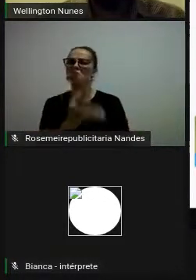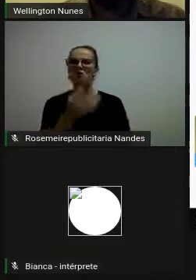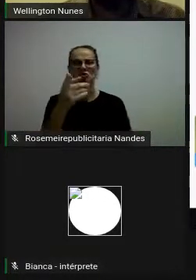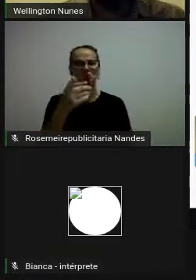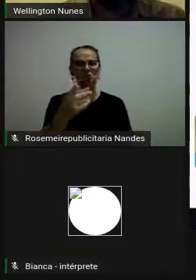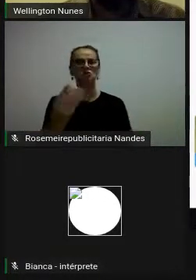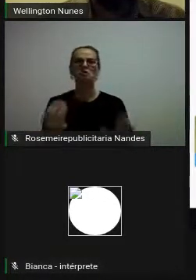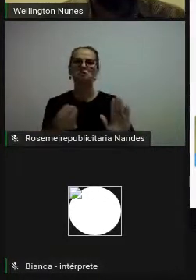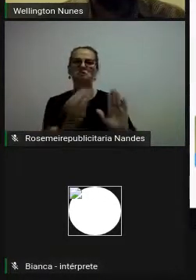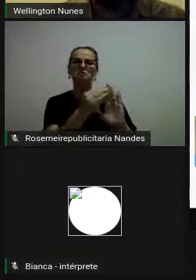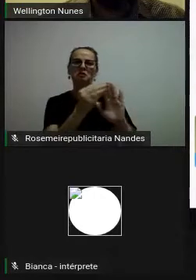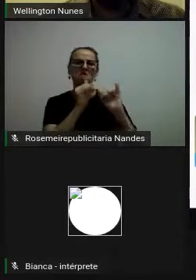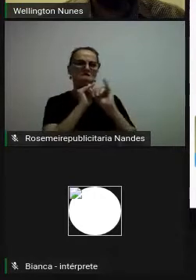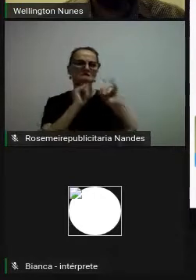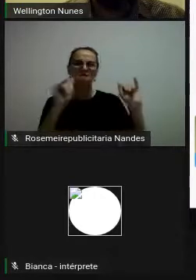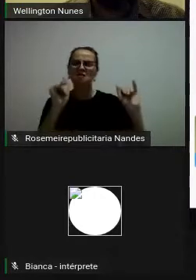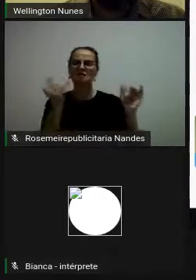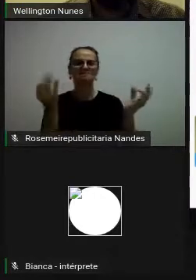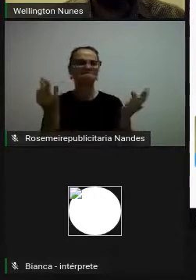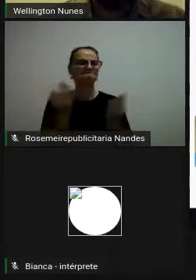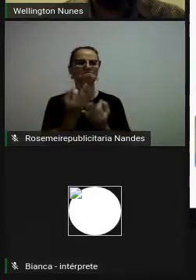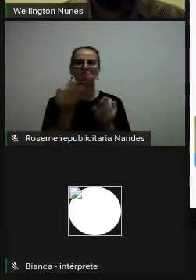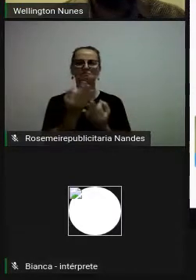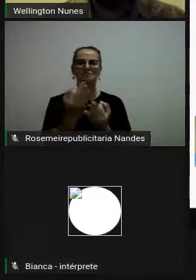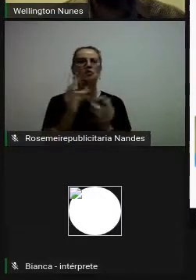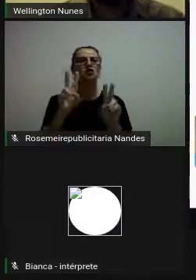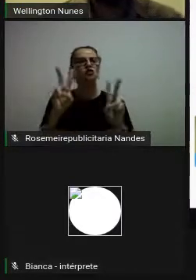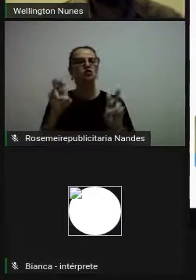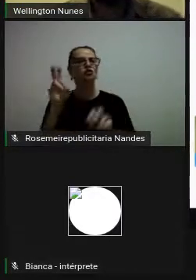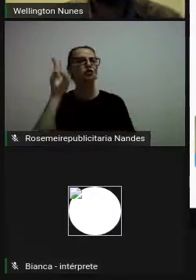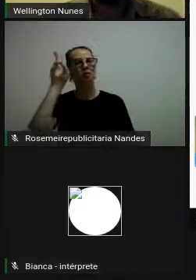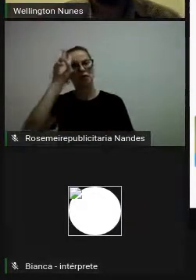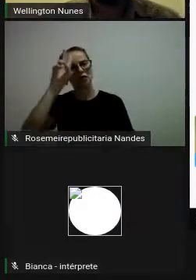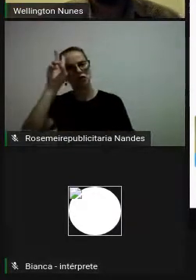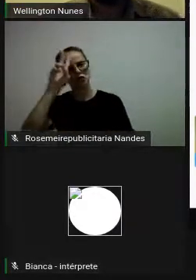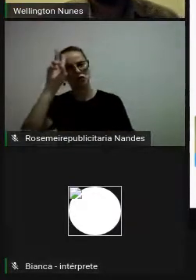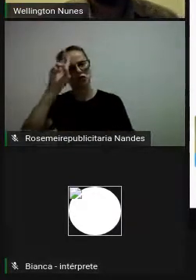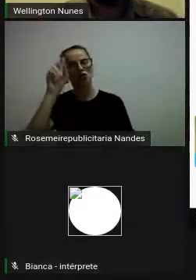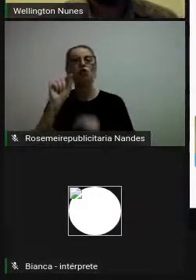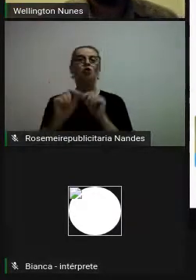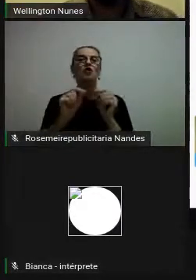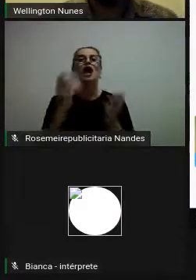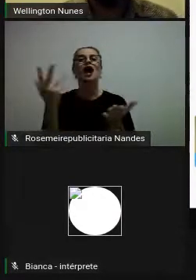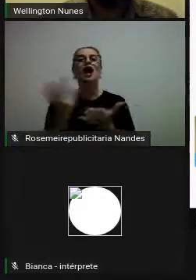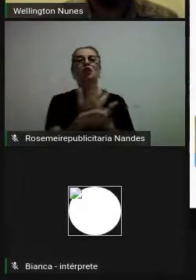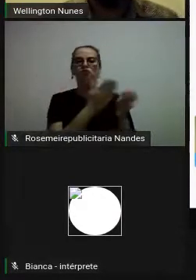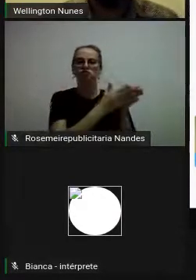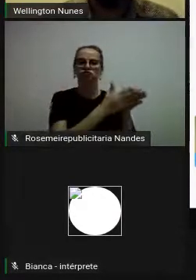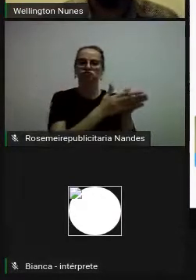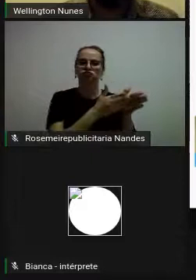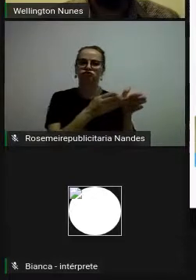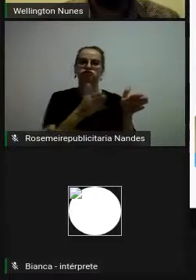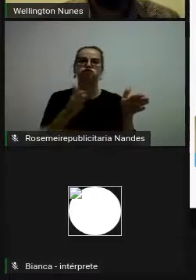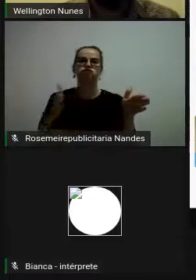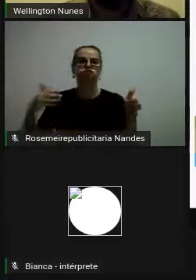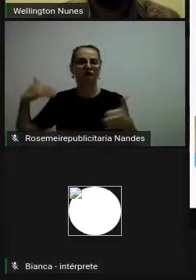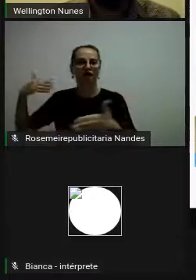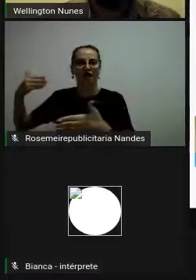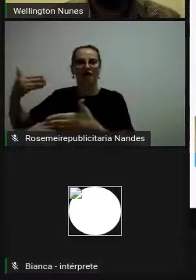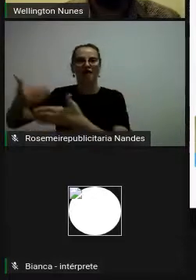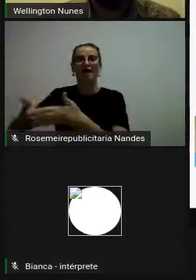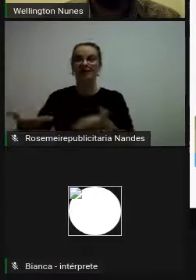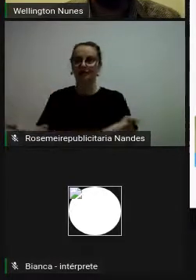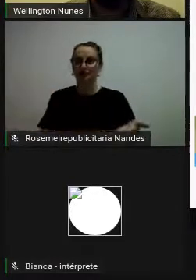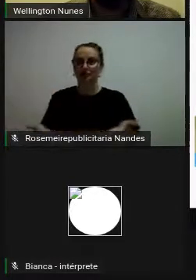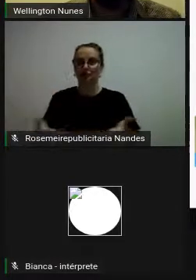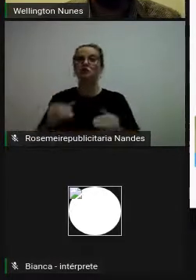colocações ótimas, tanto a respeito da história do geoprocessamento, quanto o decorrer, que fez virar, né, o que é hoje, a importância que ele